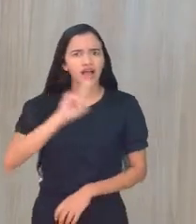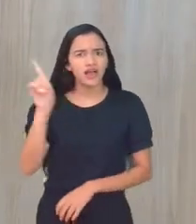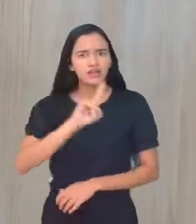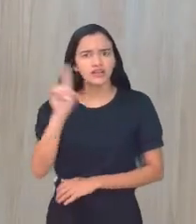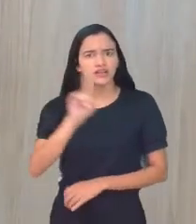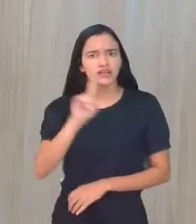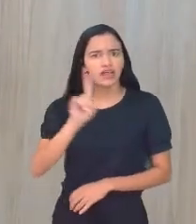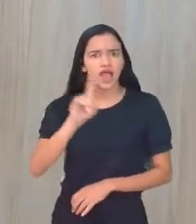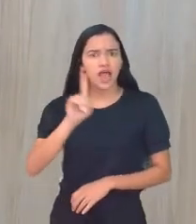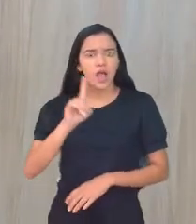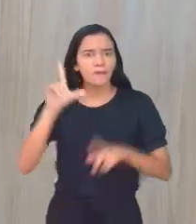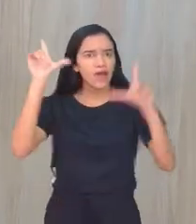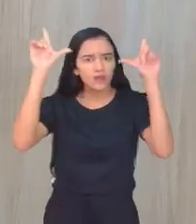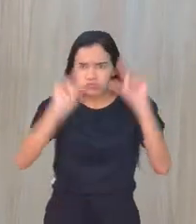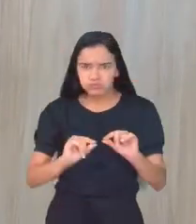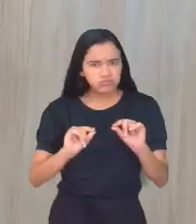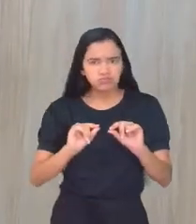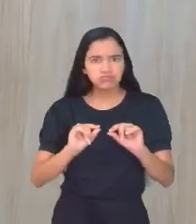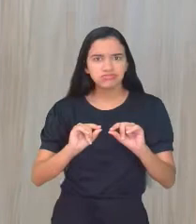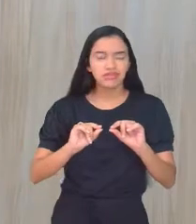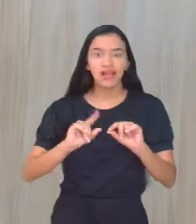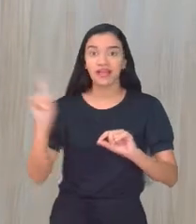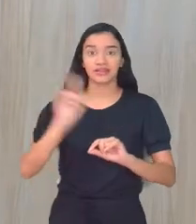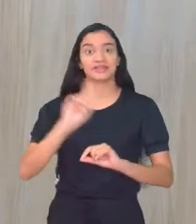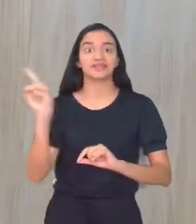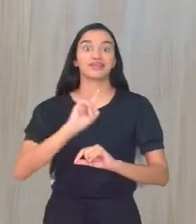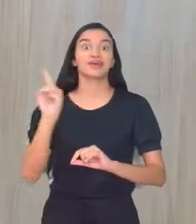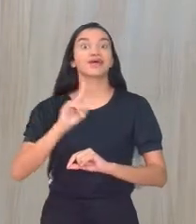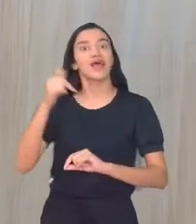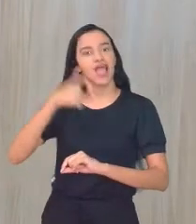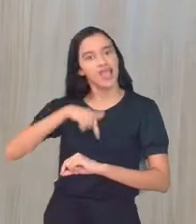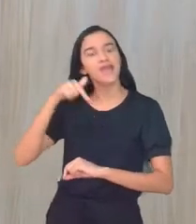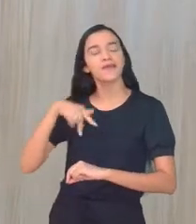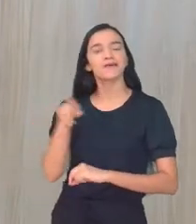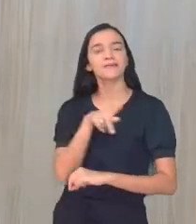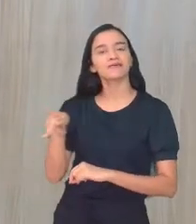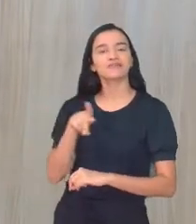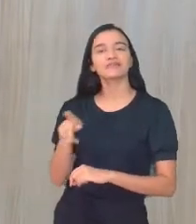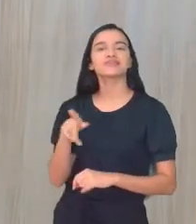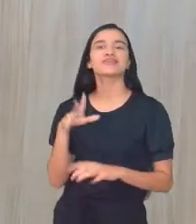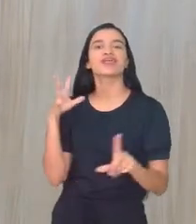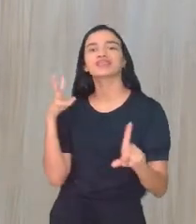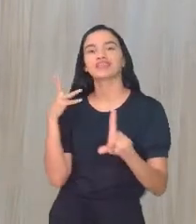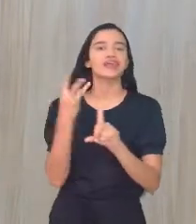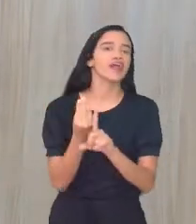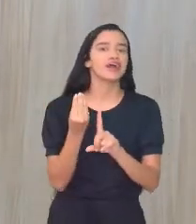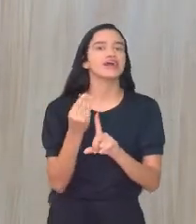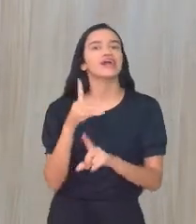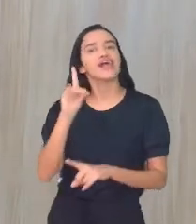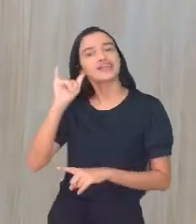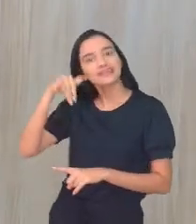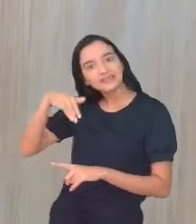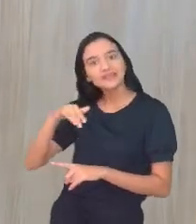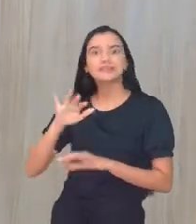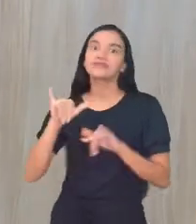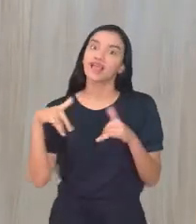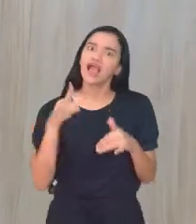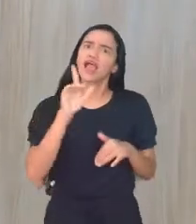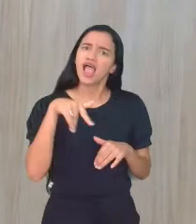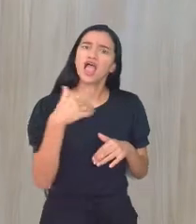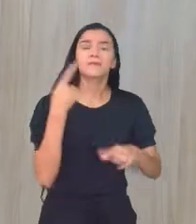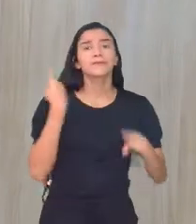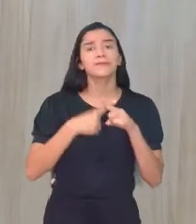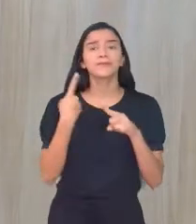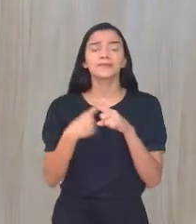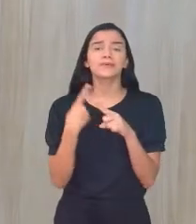não é para desligar não, gente. Eu tô aqui mesmo, sou eu, a professora de arte de vocês, professora Dini. É